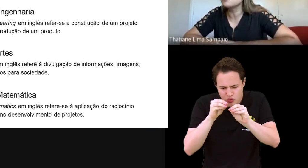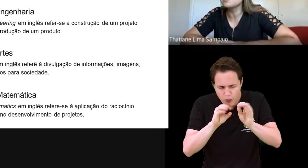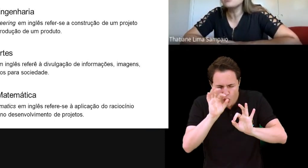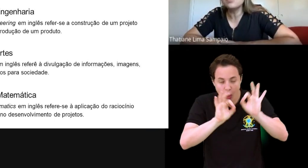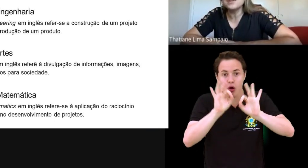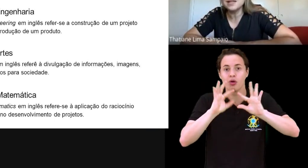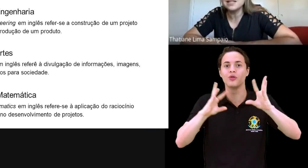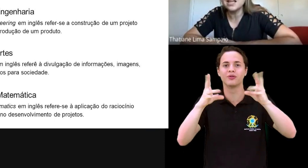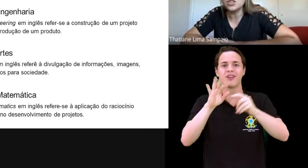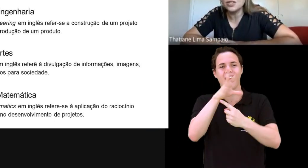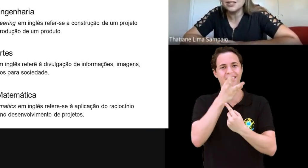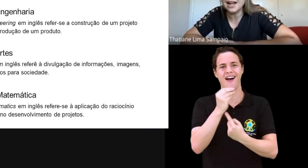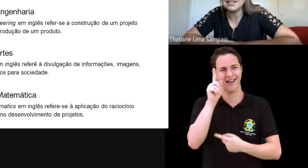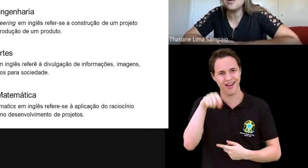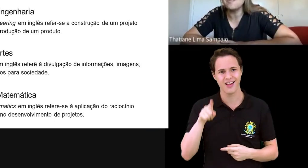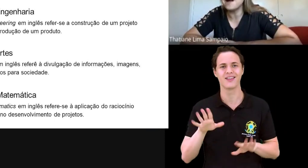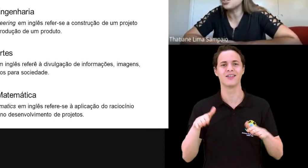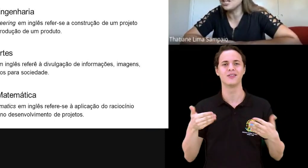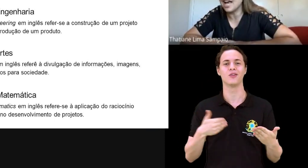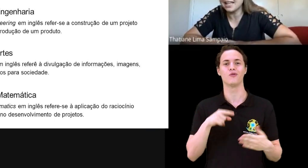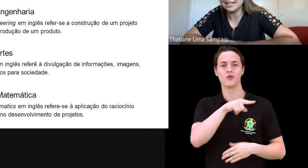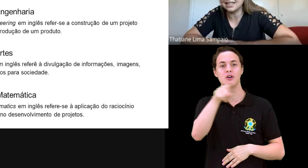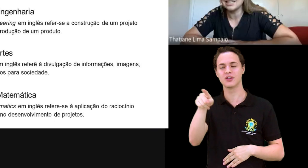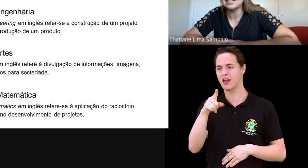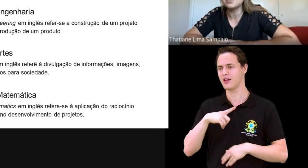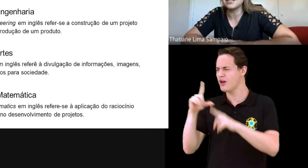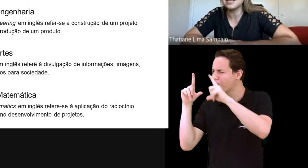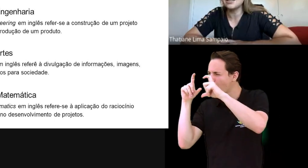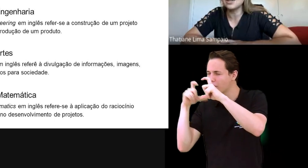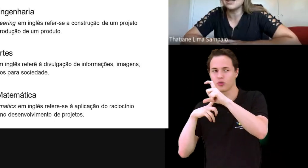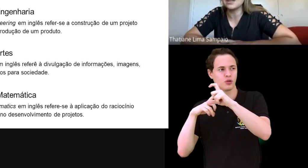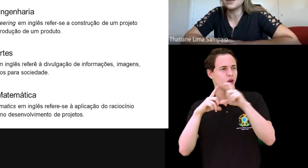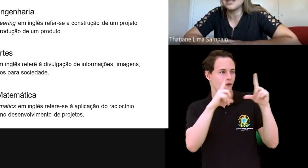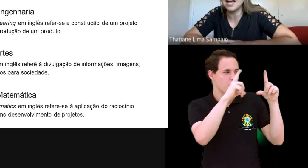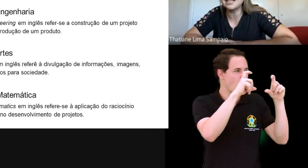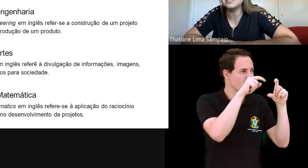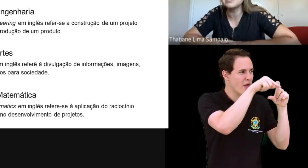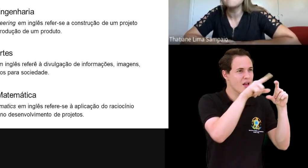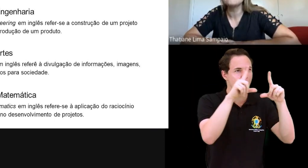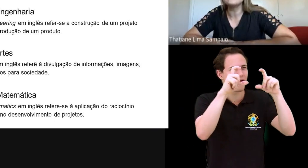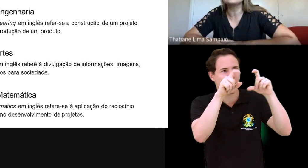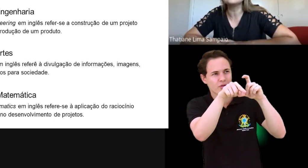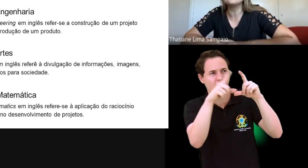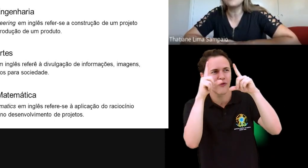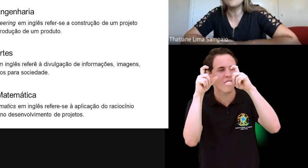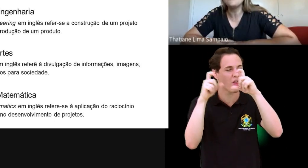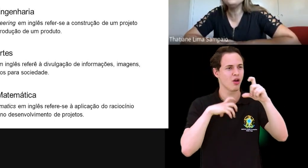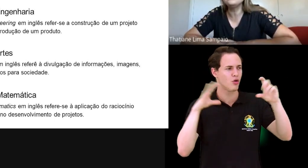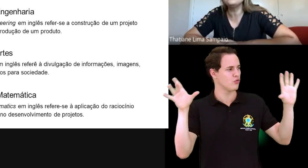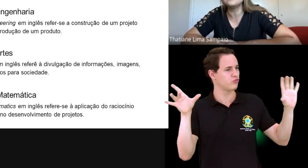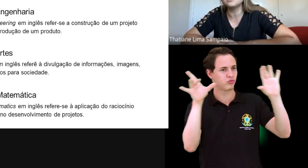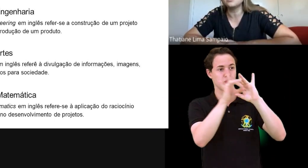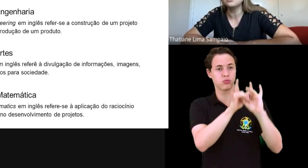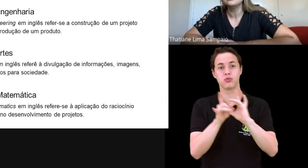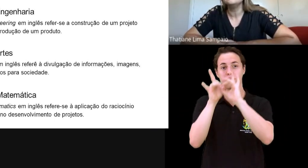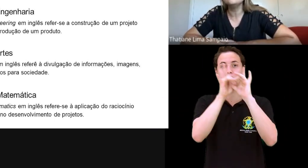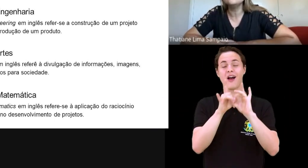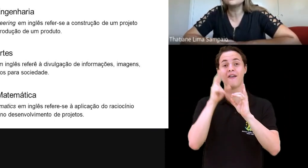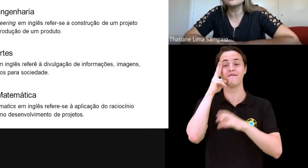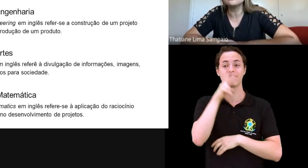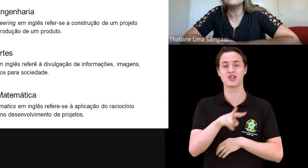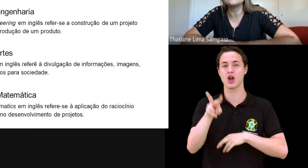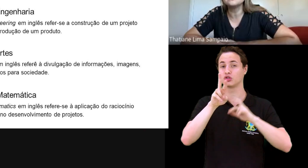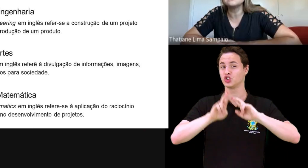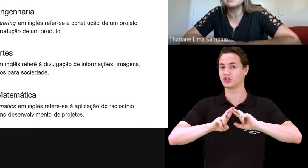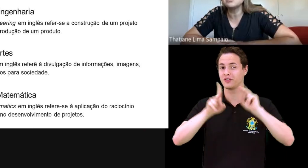a produção de vocês registrada e compartilhada nas nossas redes sociais vai trazer uma outra visão, não